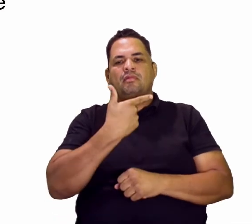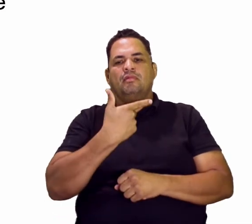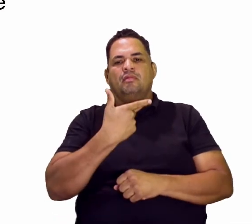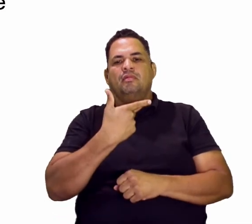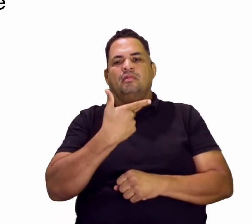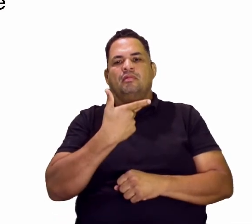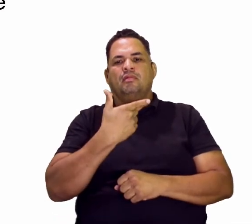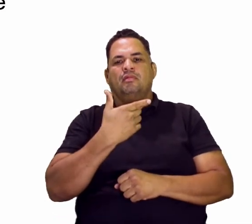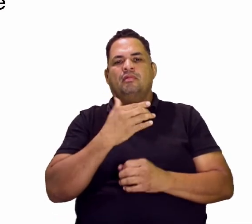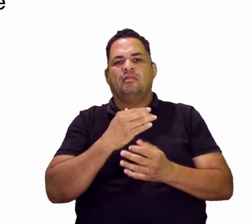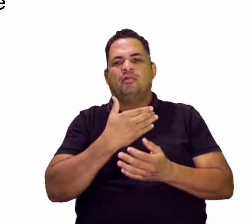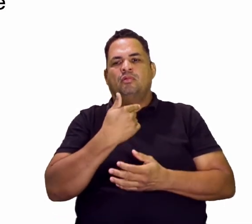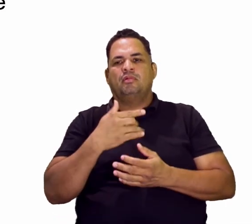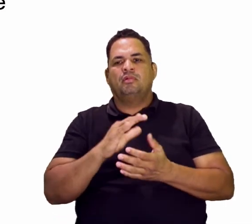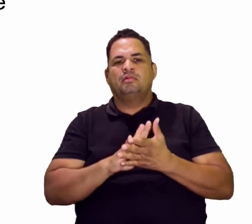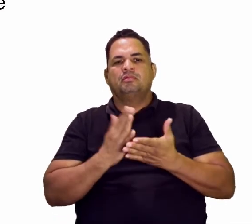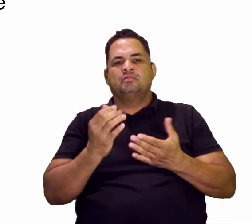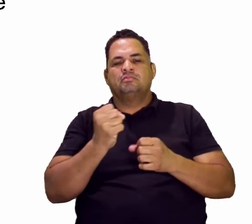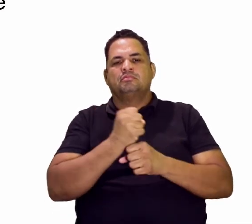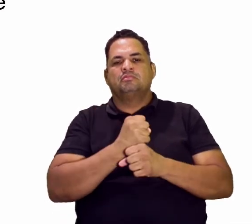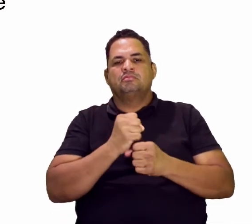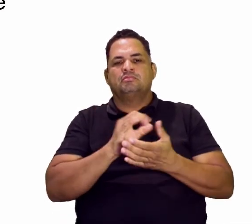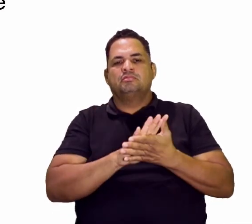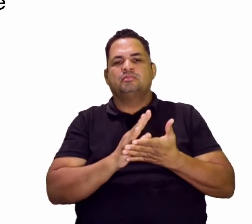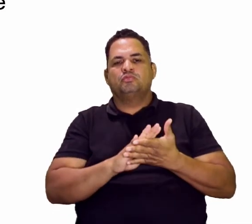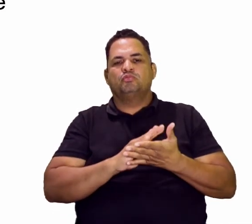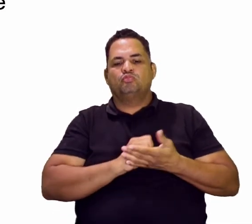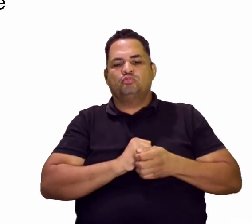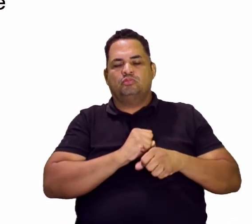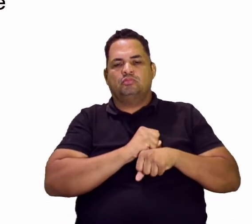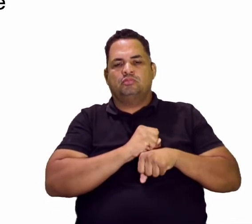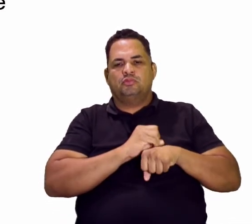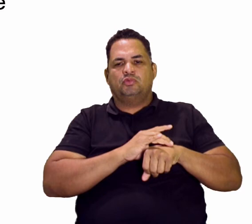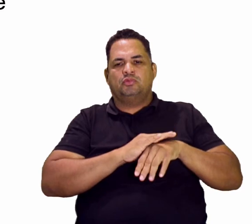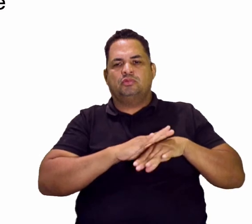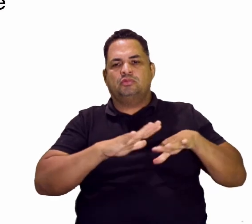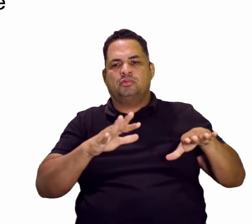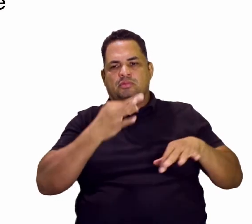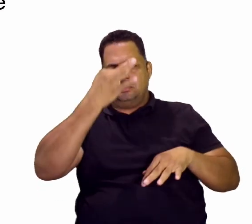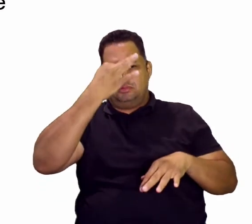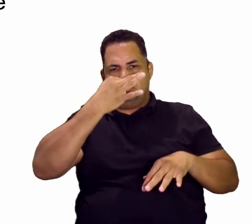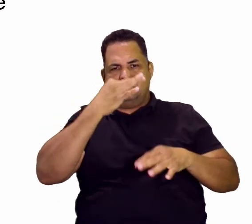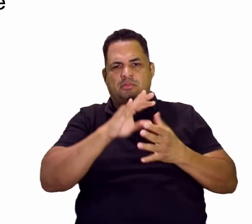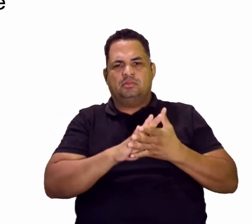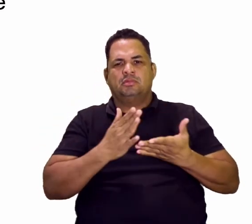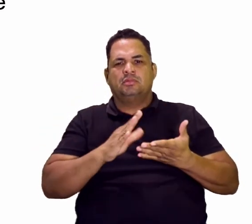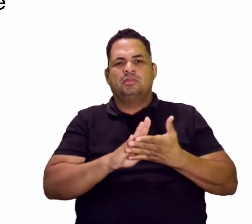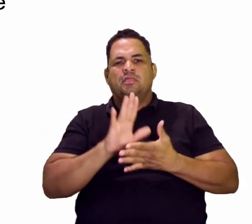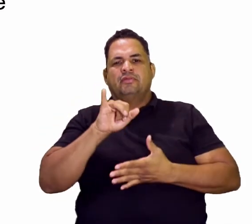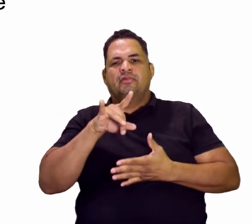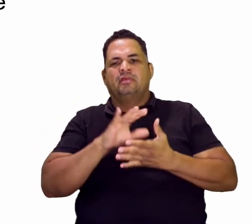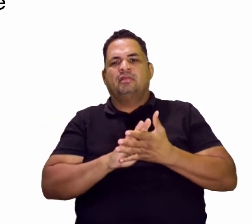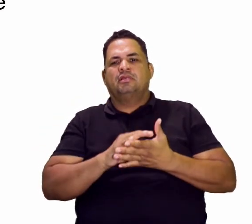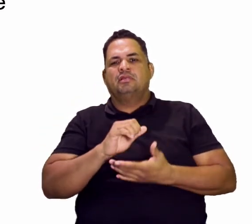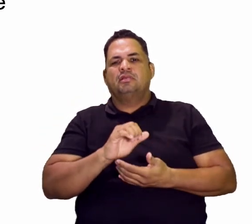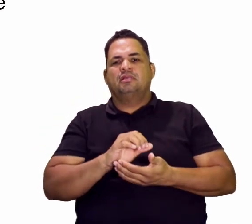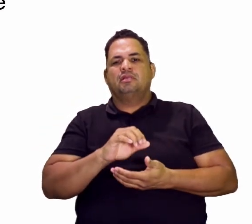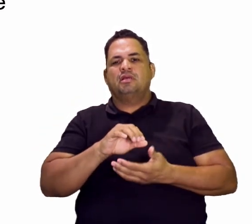2009, registrou-se um surto global de gripe causada por uma variante do vírus influenza A, que era